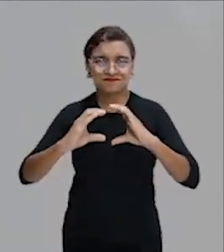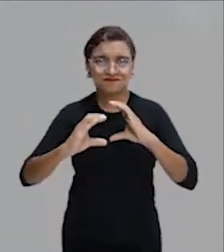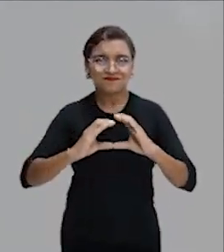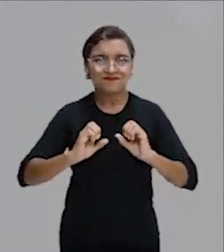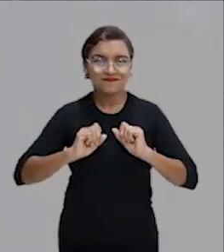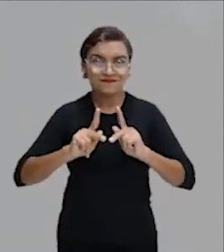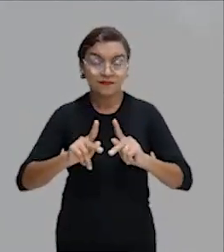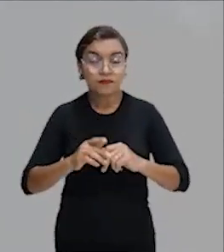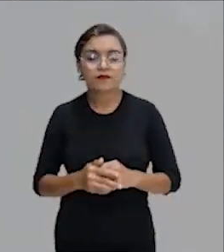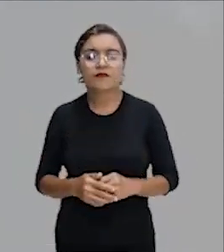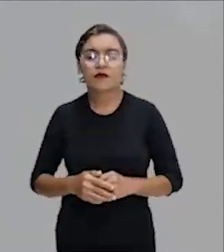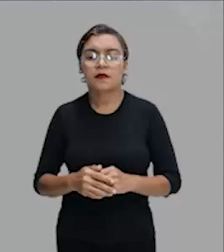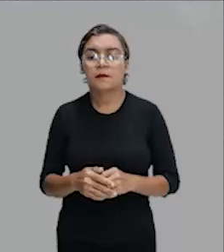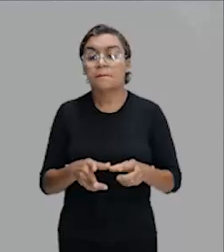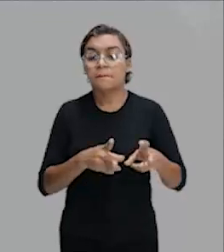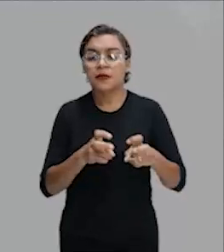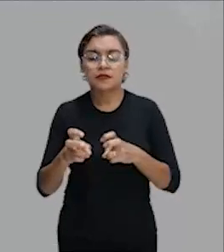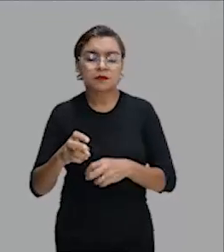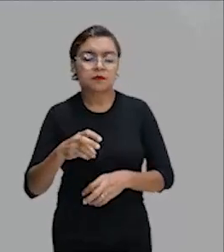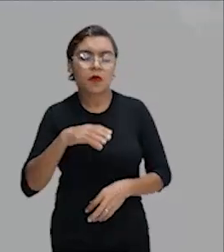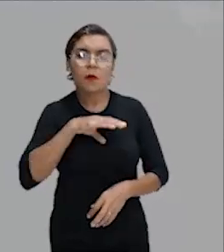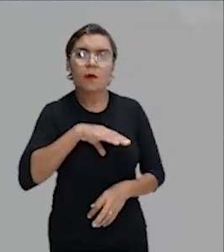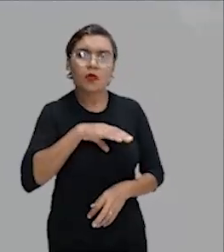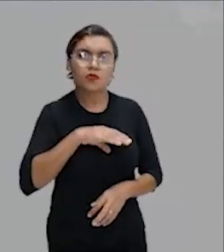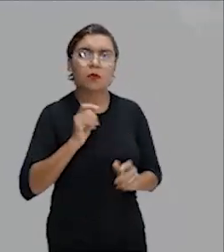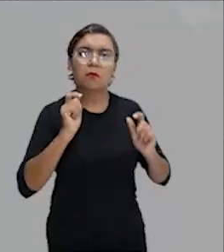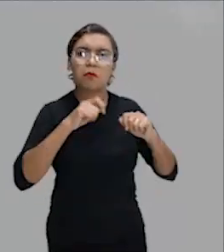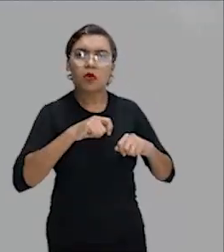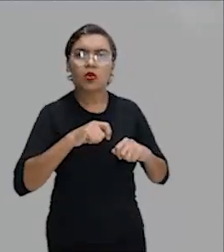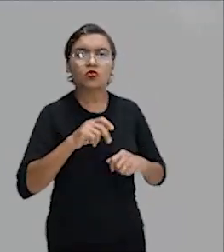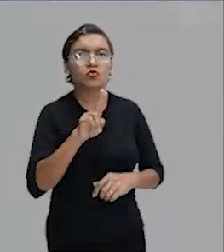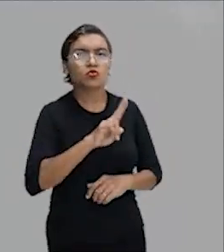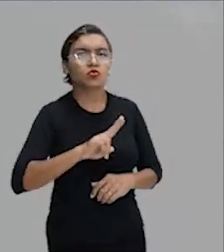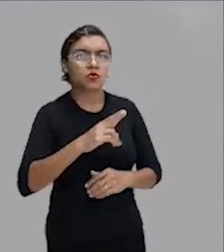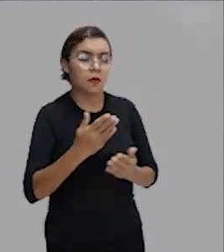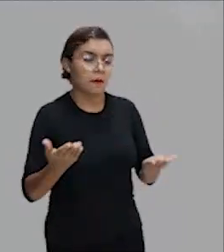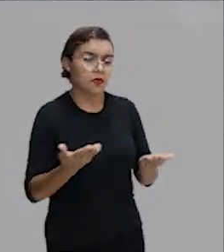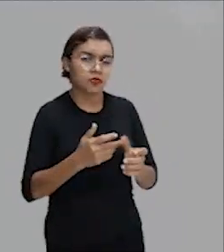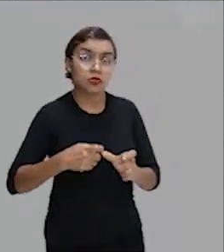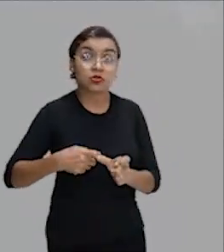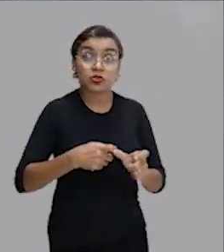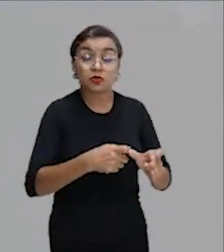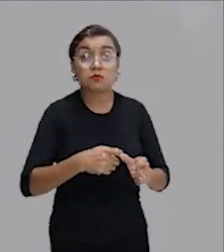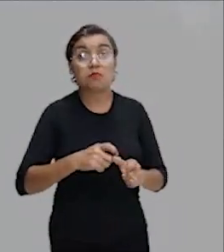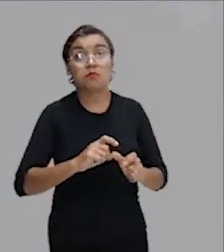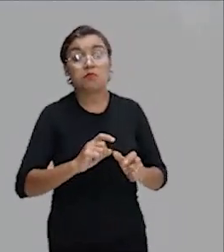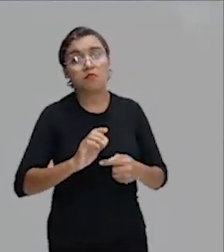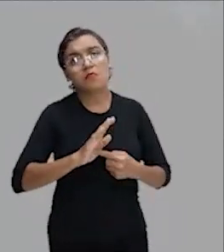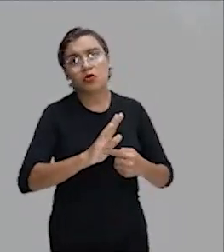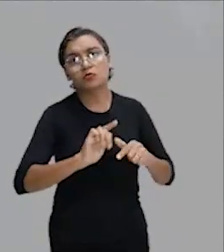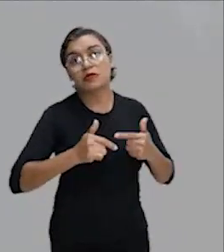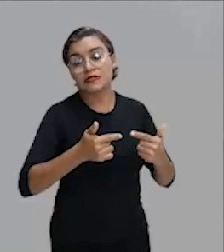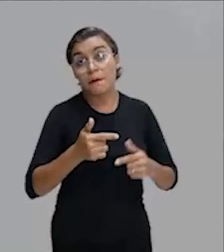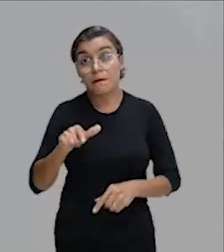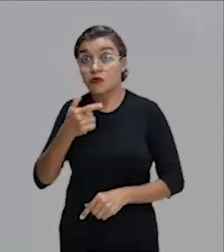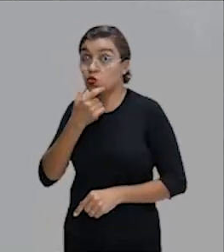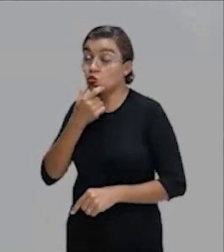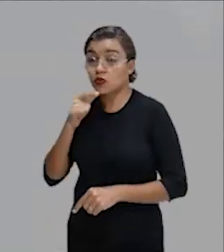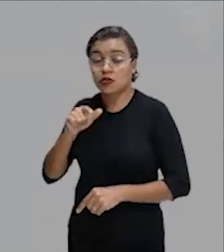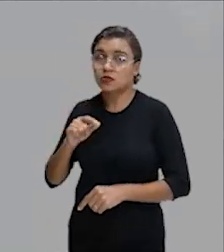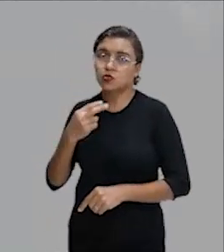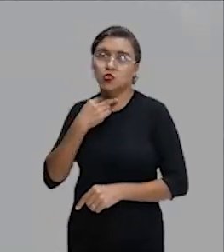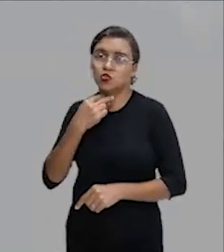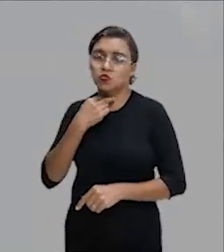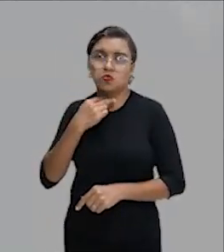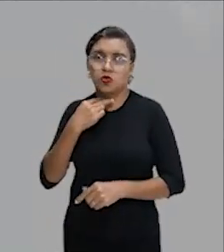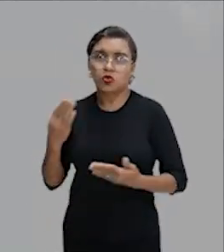bom? Então, perceba que no português eu posso usar o presente no indicativo para expressar uma ação. Só que no inglês você não pode usar o